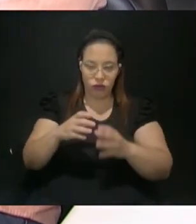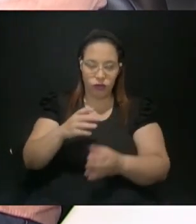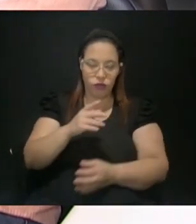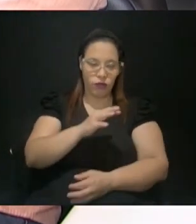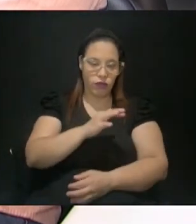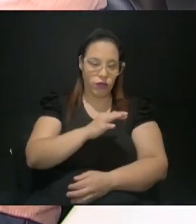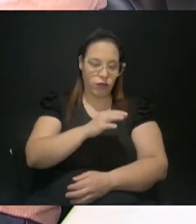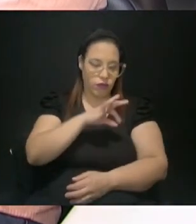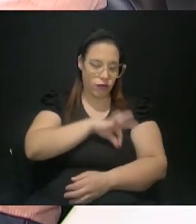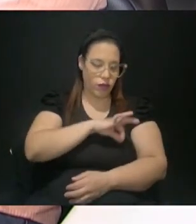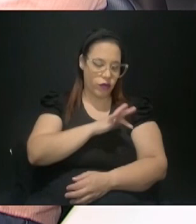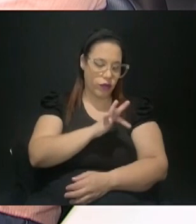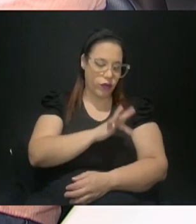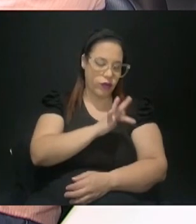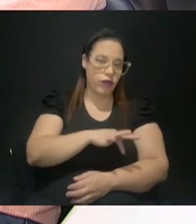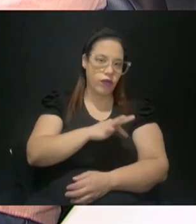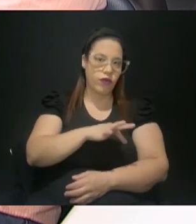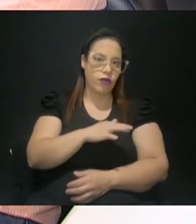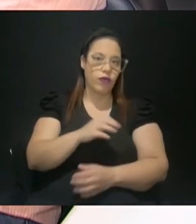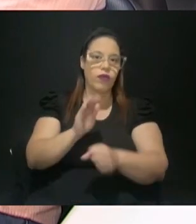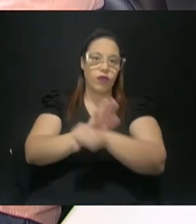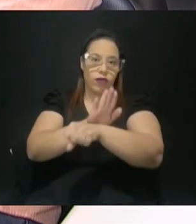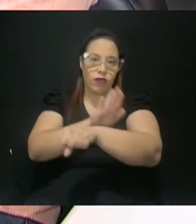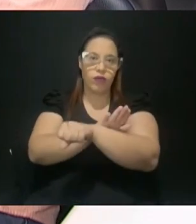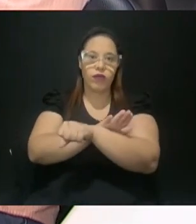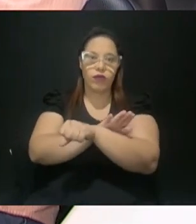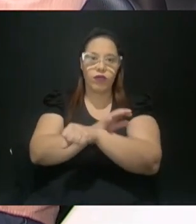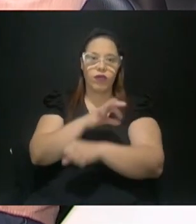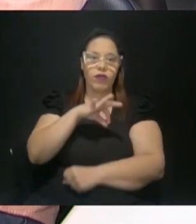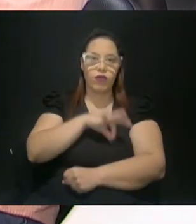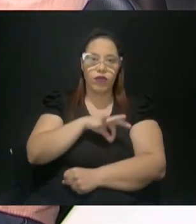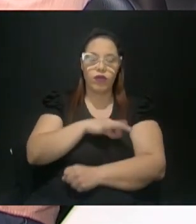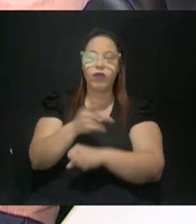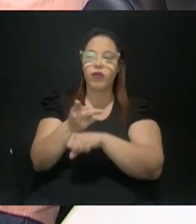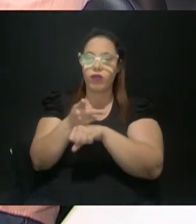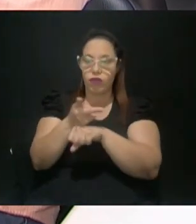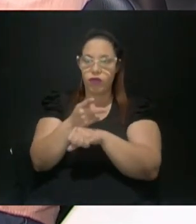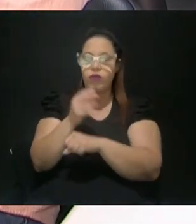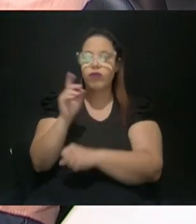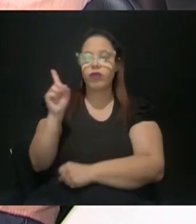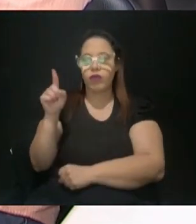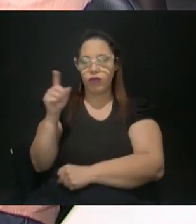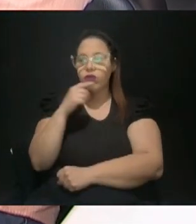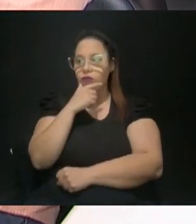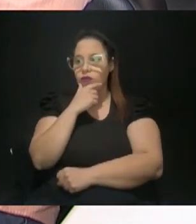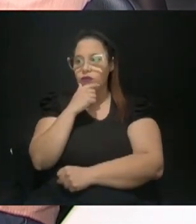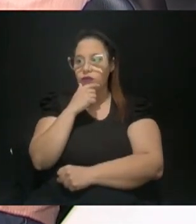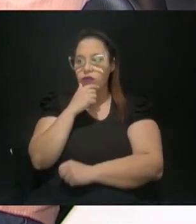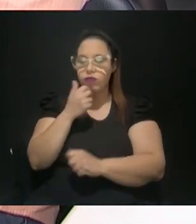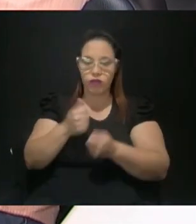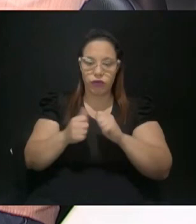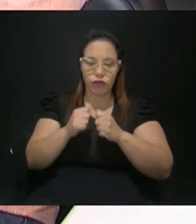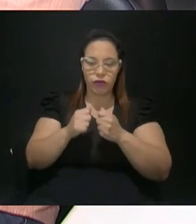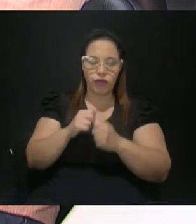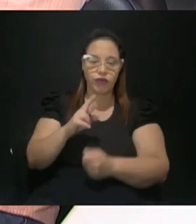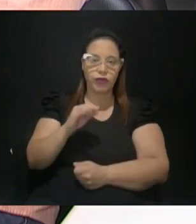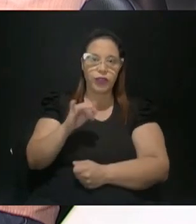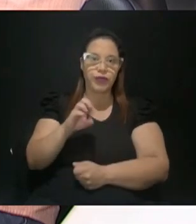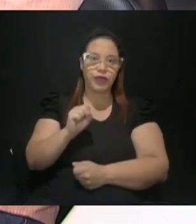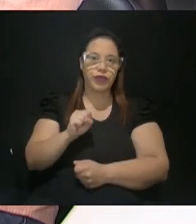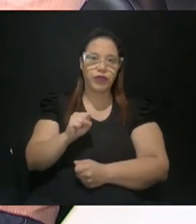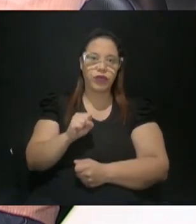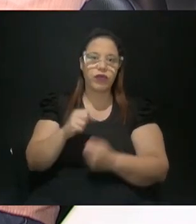essa área também ajuda na polícia, nas buscas. Sim. O analista de redes, ele pode trabalhar junto